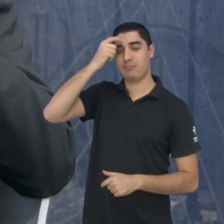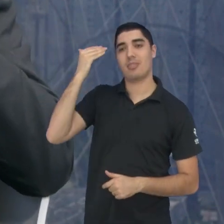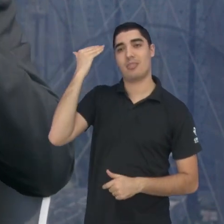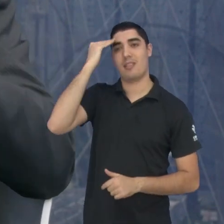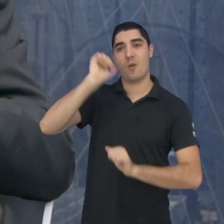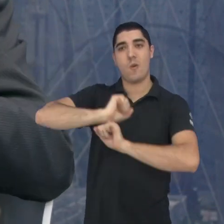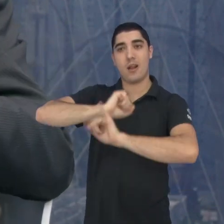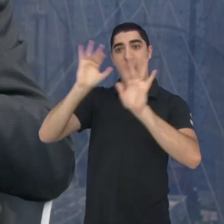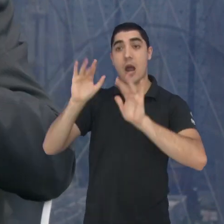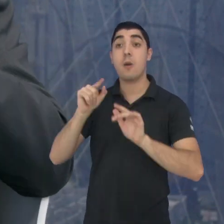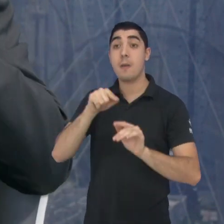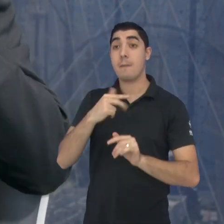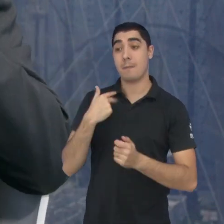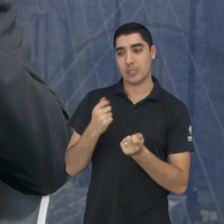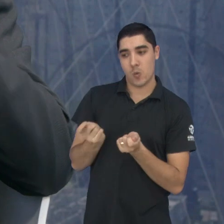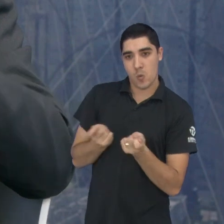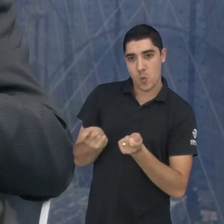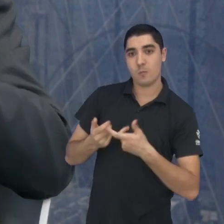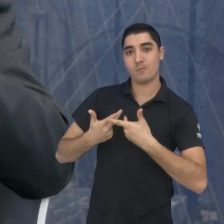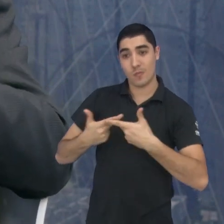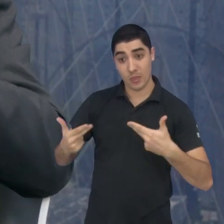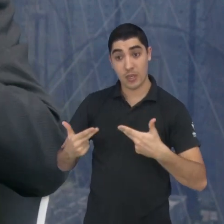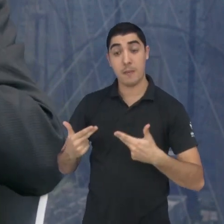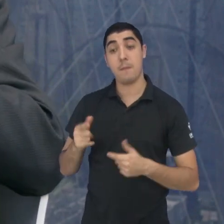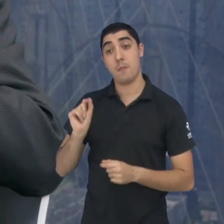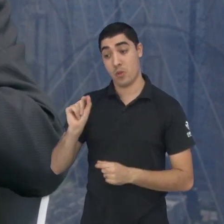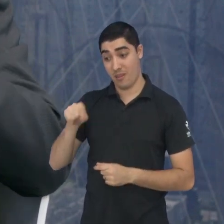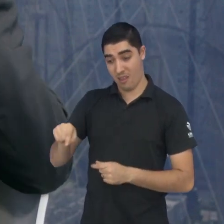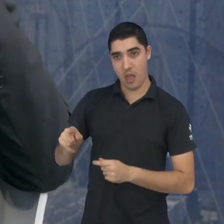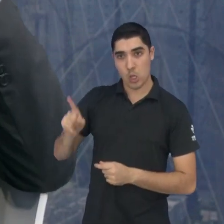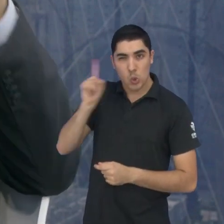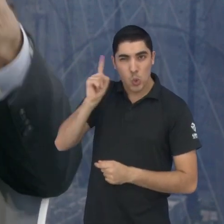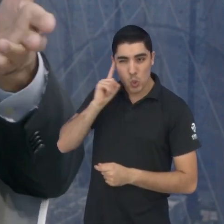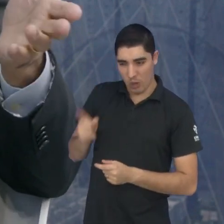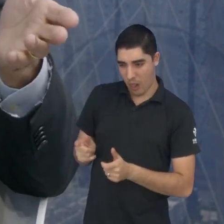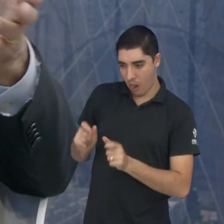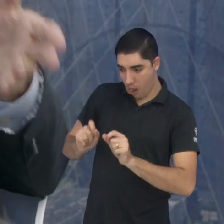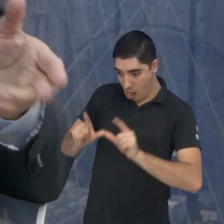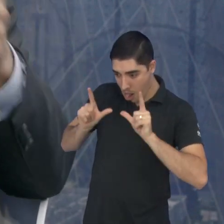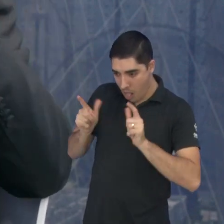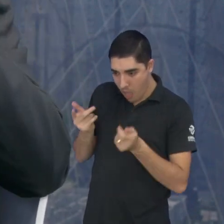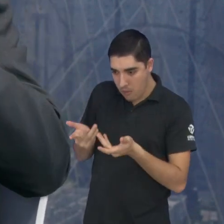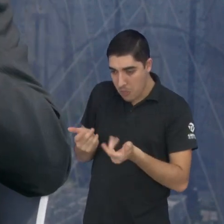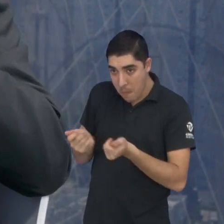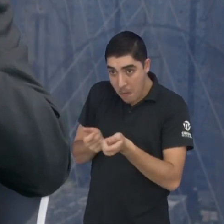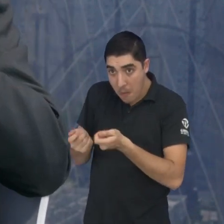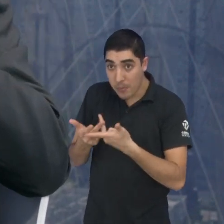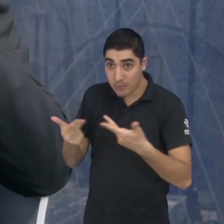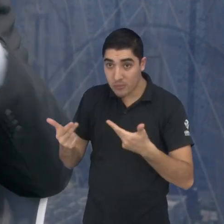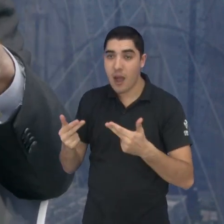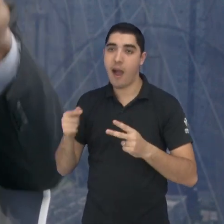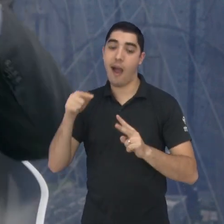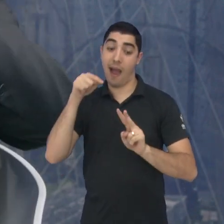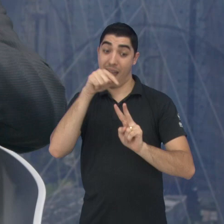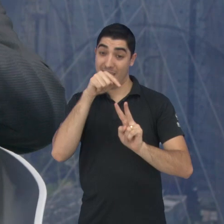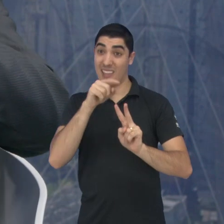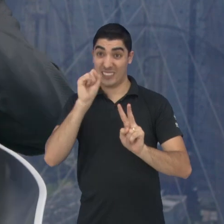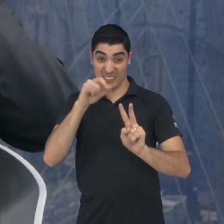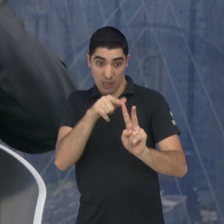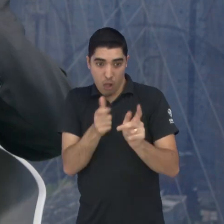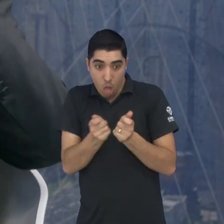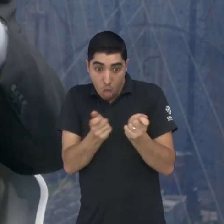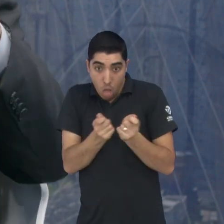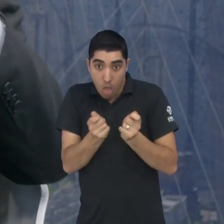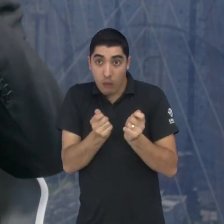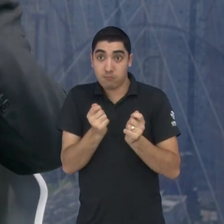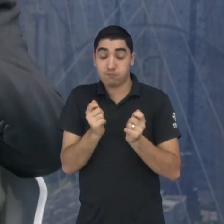uma pessoa que está entregue às telas por grande parte do seu dia, ele não vai conseguir, obviamente, transmitir isso para as crianças. E, claro,